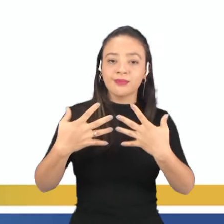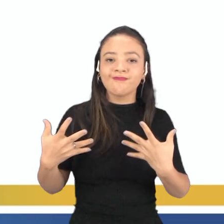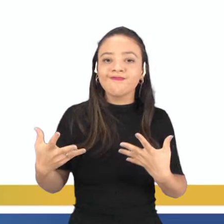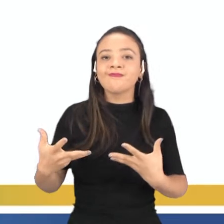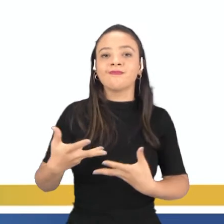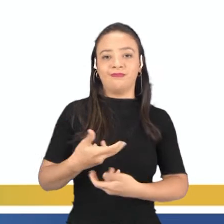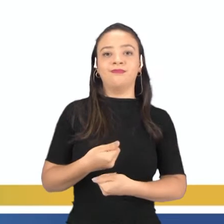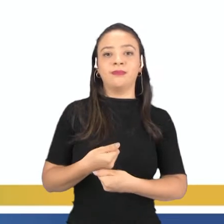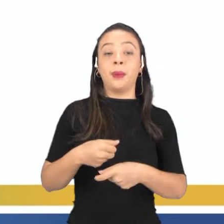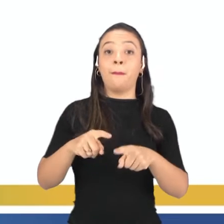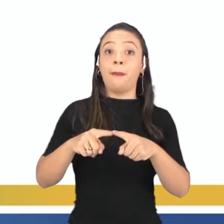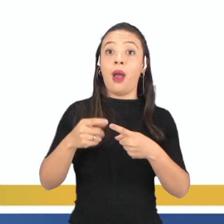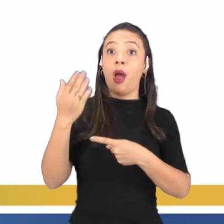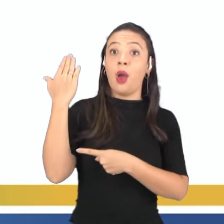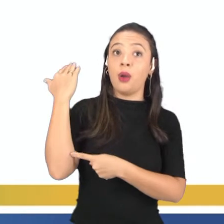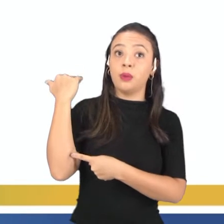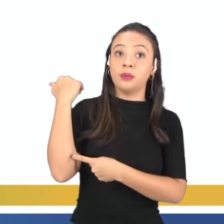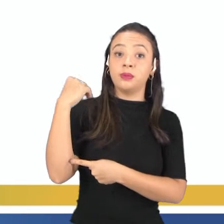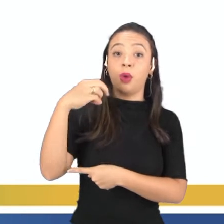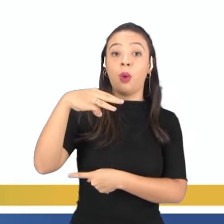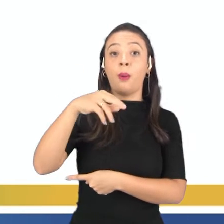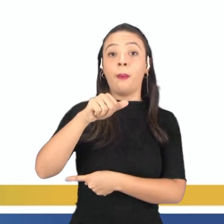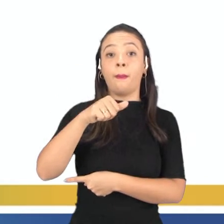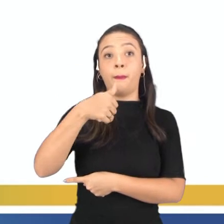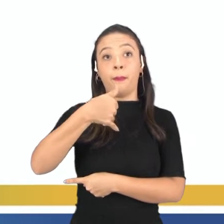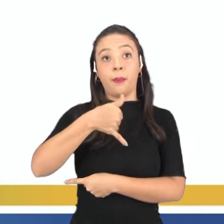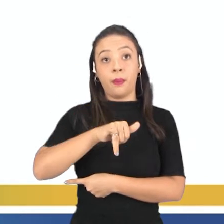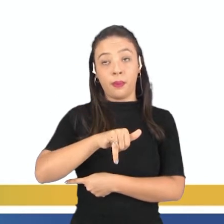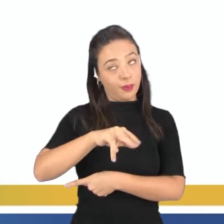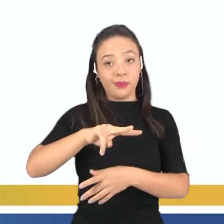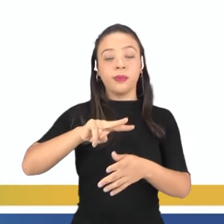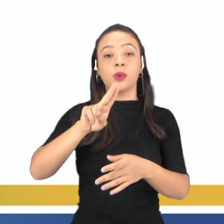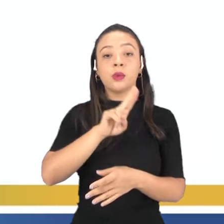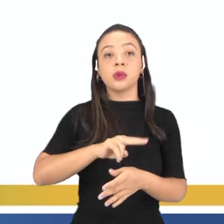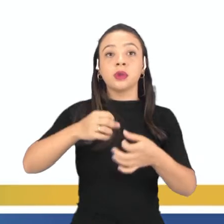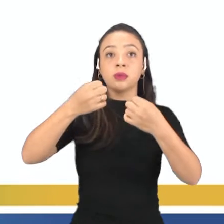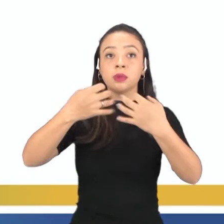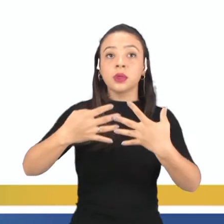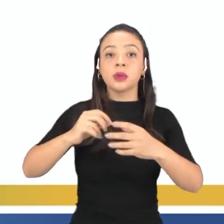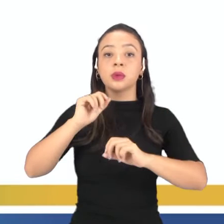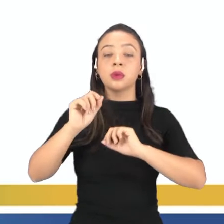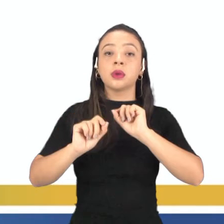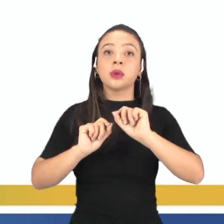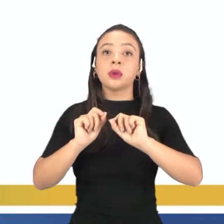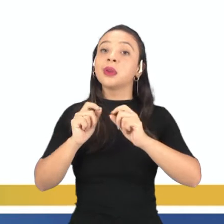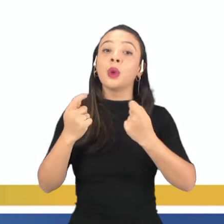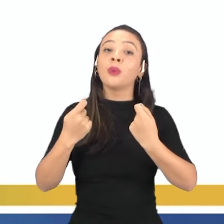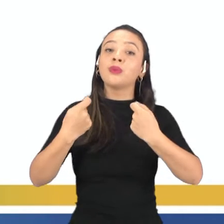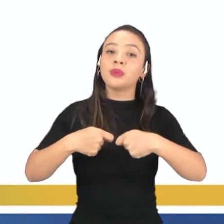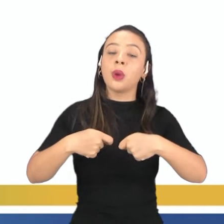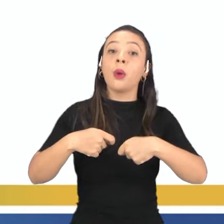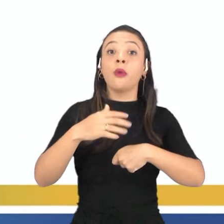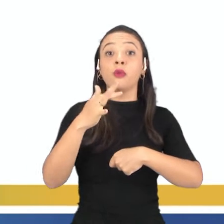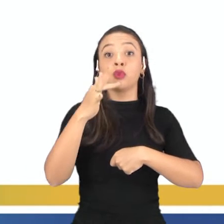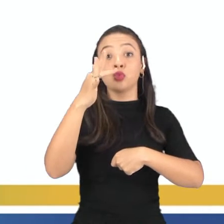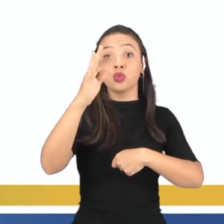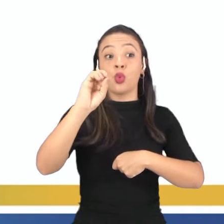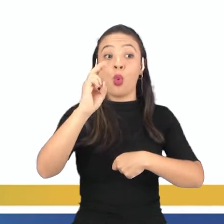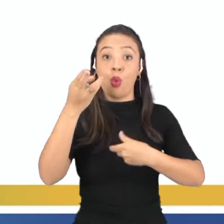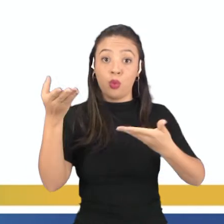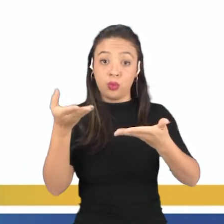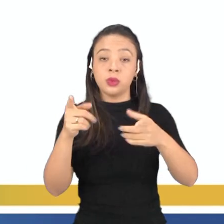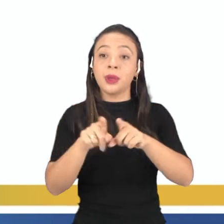vez no passado. O may a gente usa para expressar possibilidade, pode ser no presente ou no futuro.